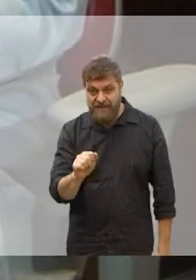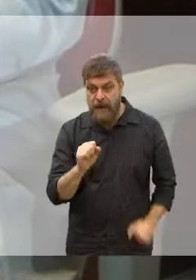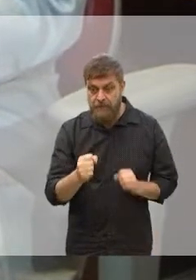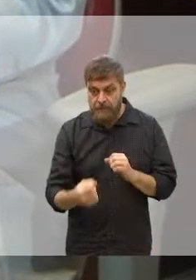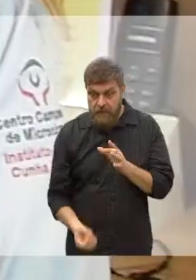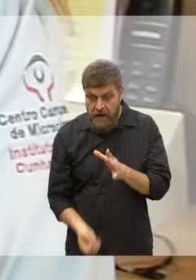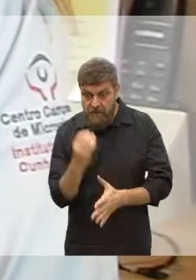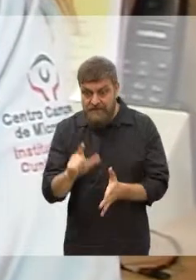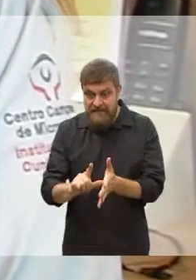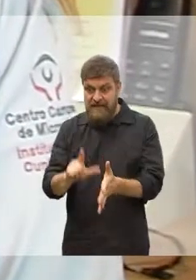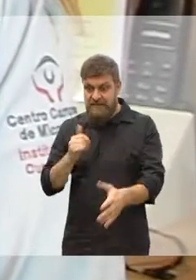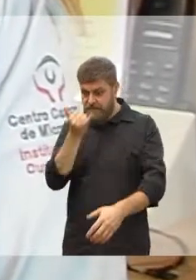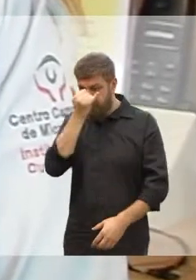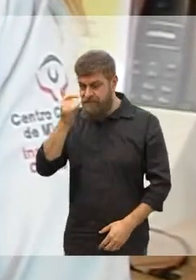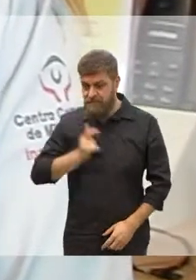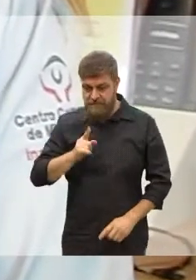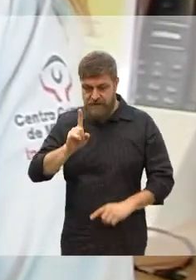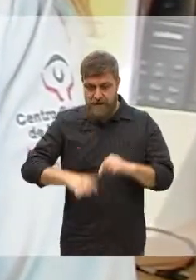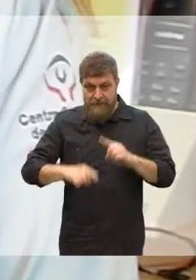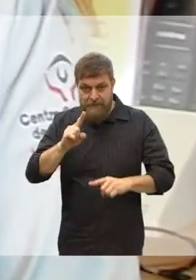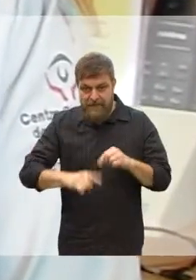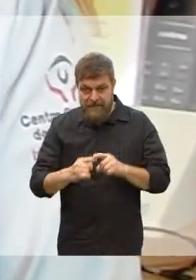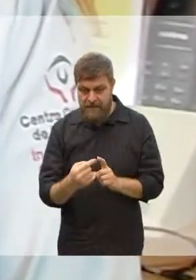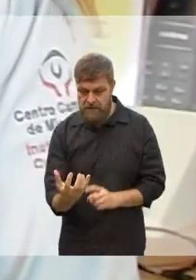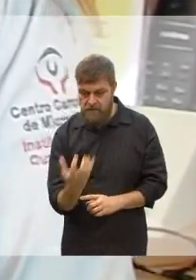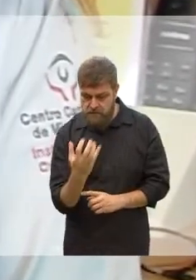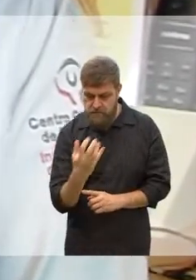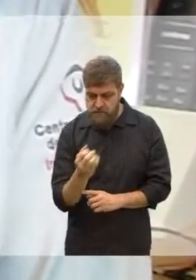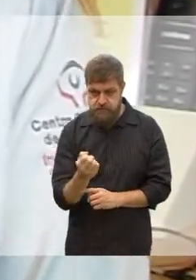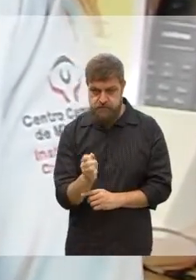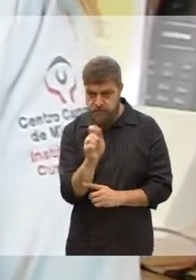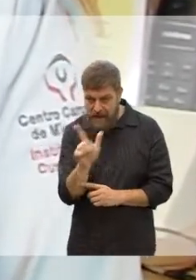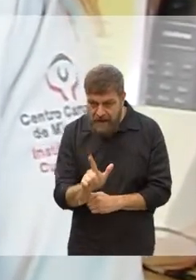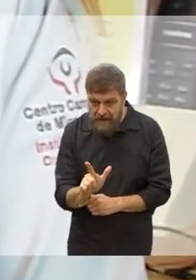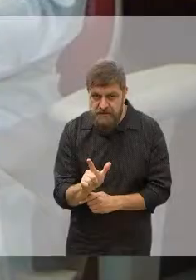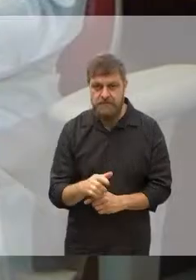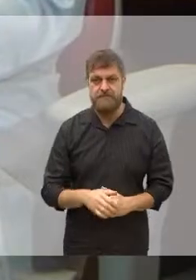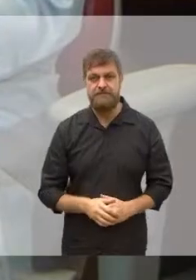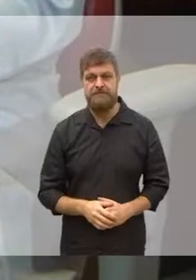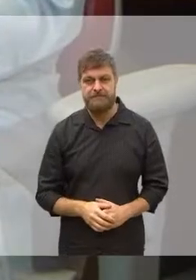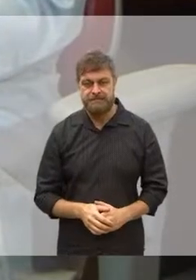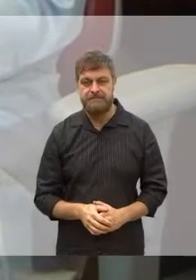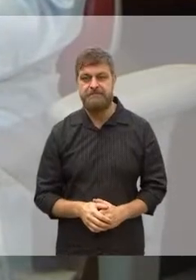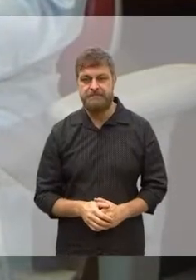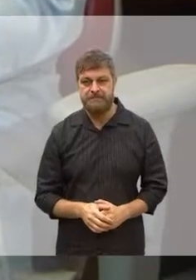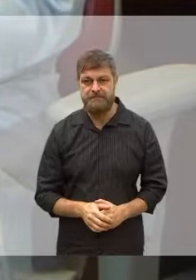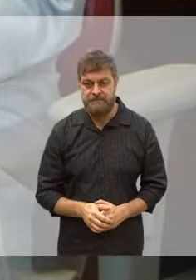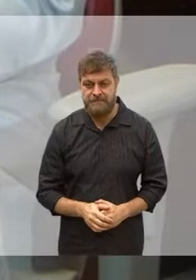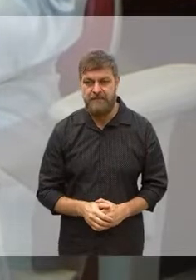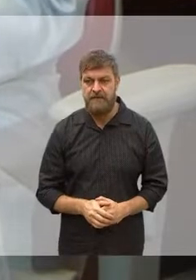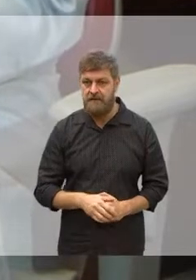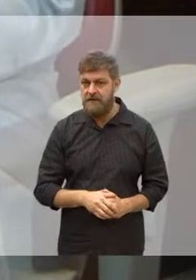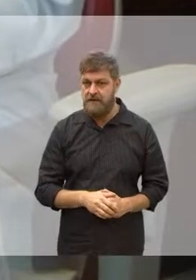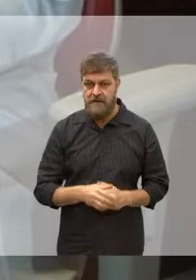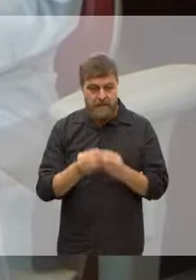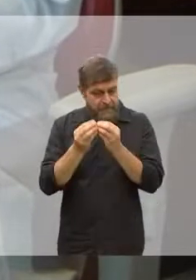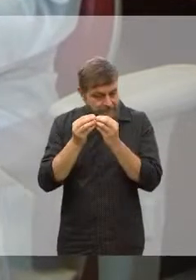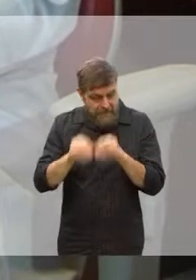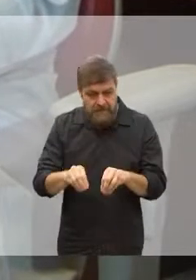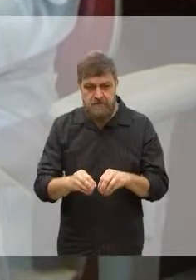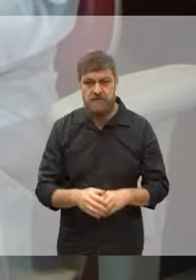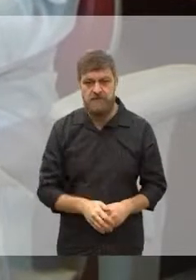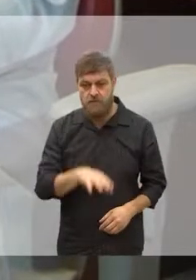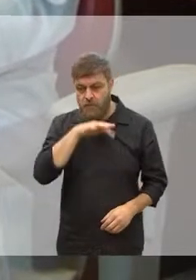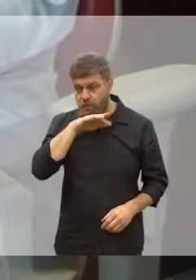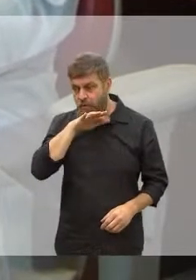uso excessivo de objetos que emitam a luz violeta, azul-violeta, que é muito prejudicial. Por